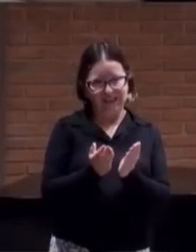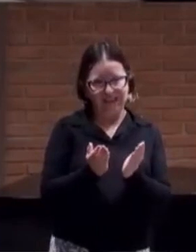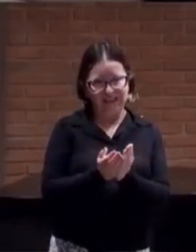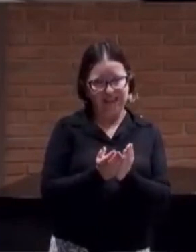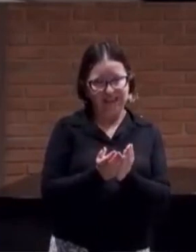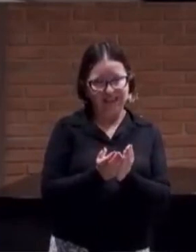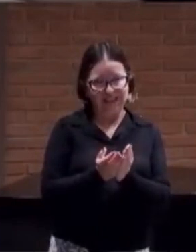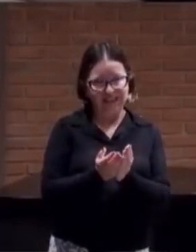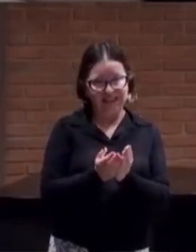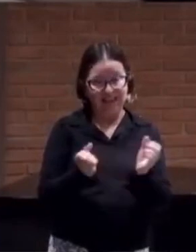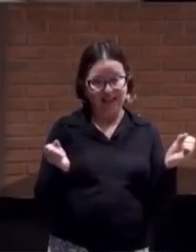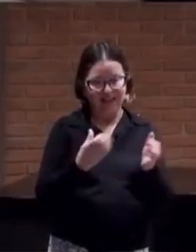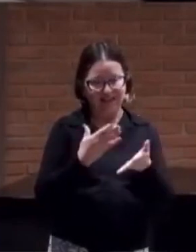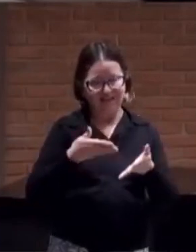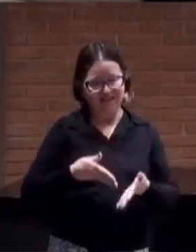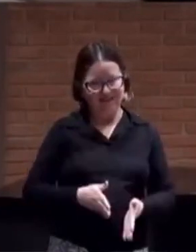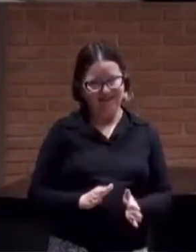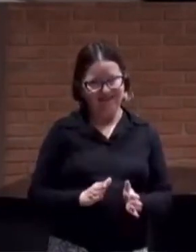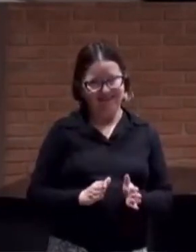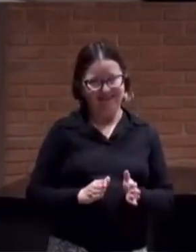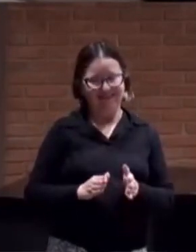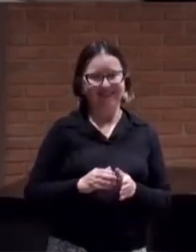novo nascimento.